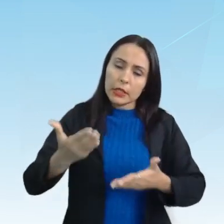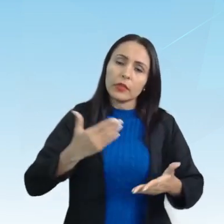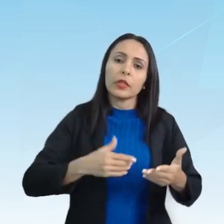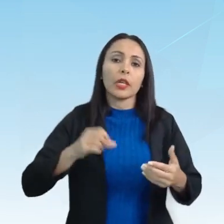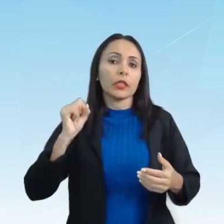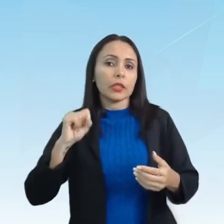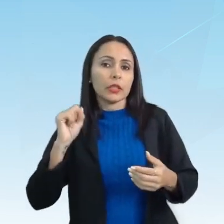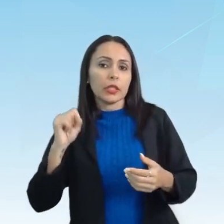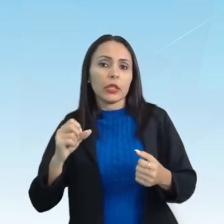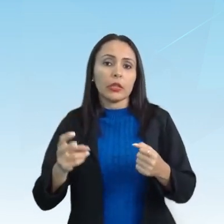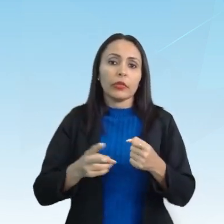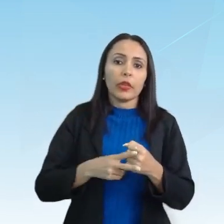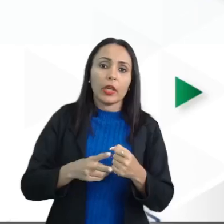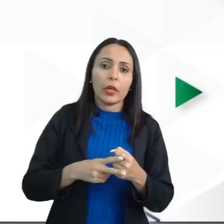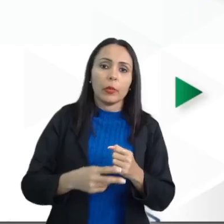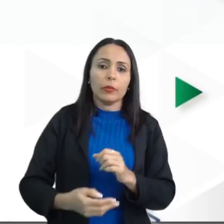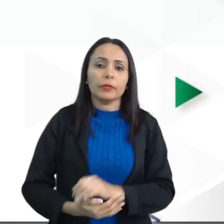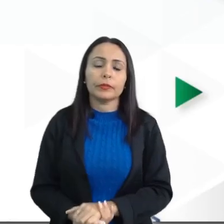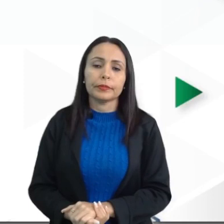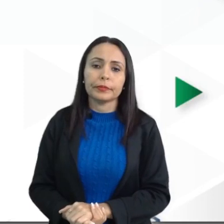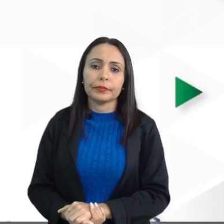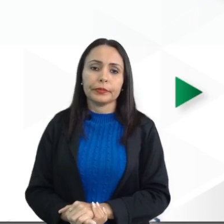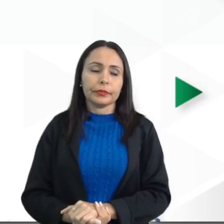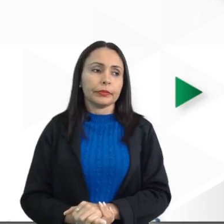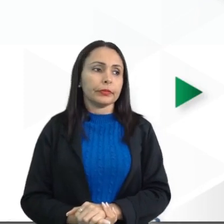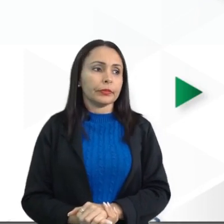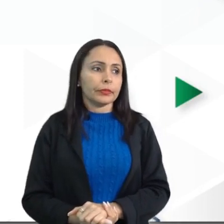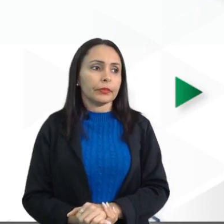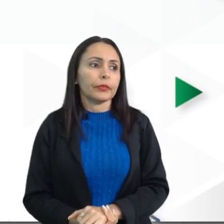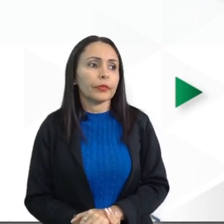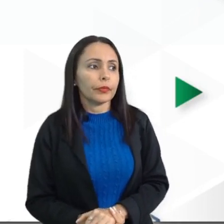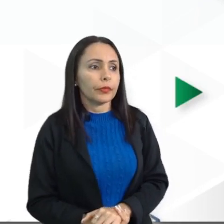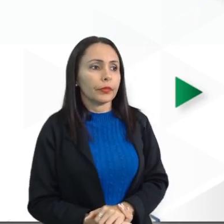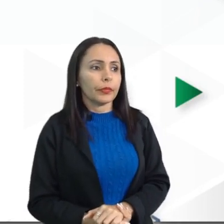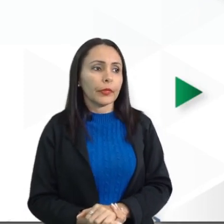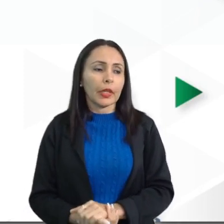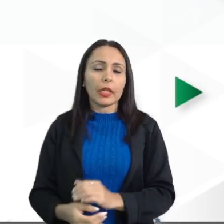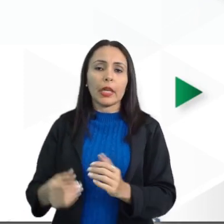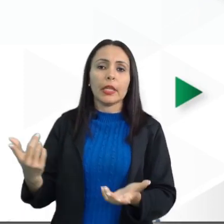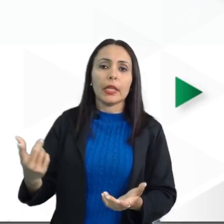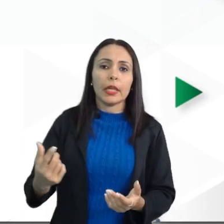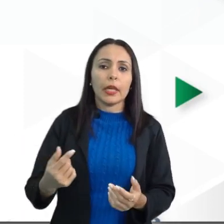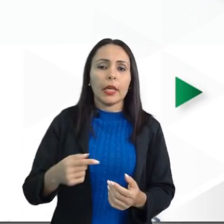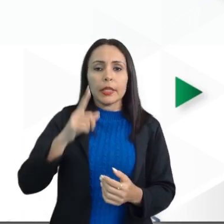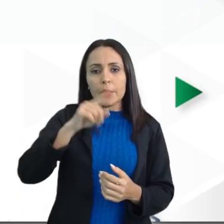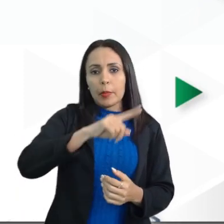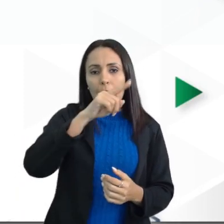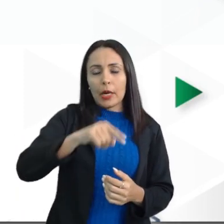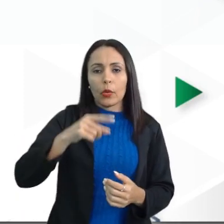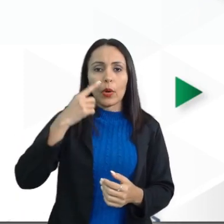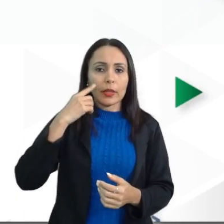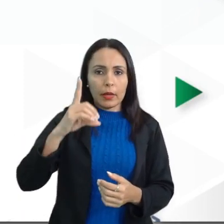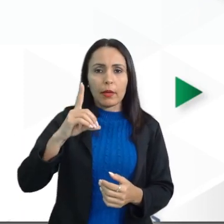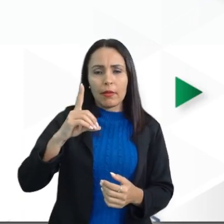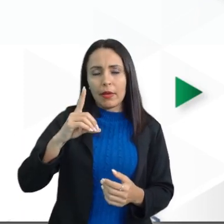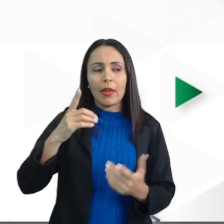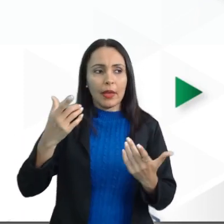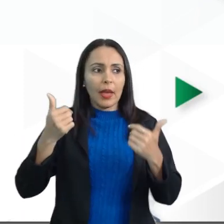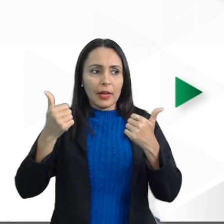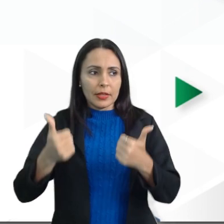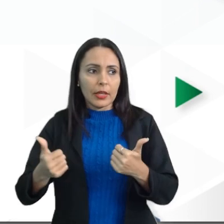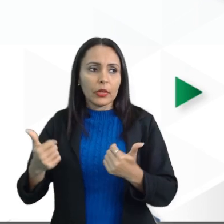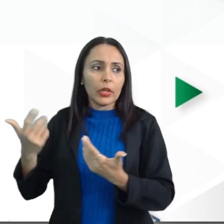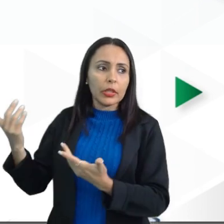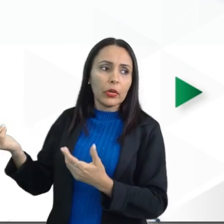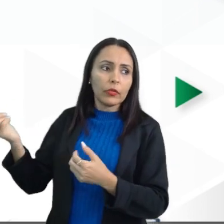do verbo sobreviver. Vejamos aqui, acompanhem comigo. Aquele que marcou a letra D é a resposta. Por quê? Voltando à